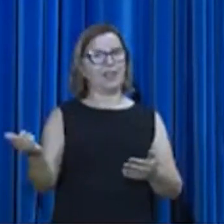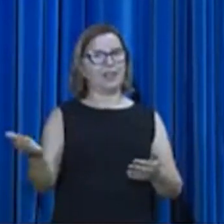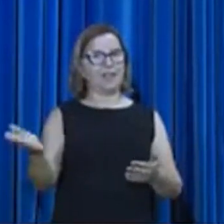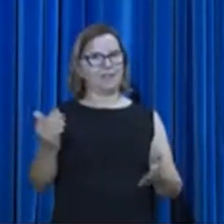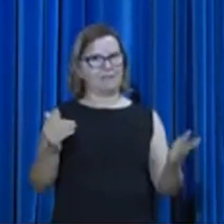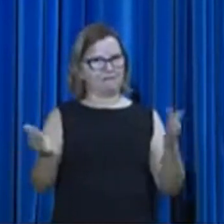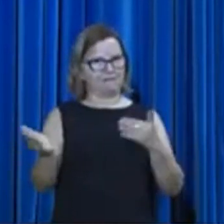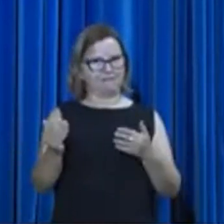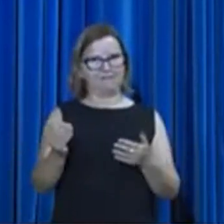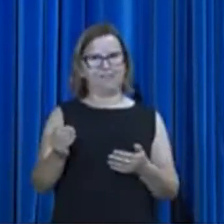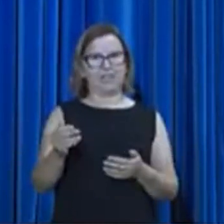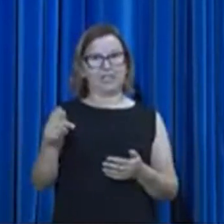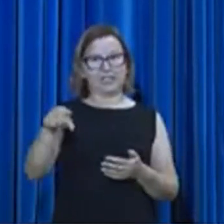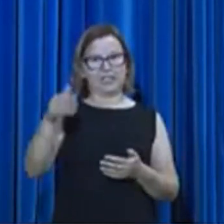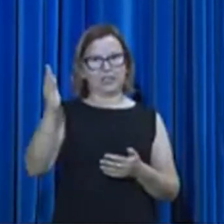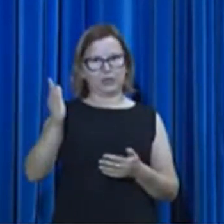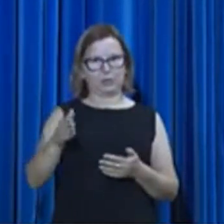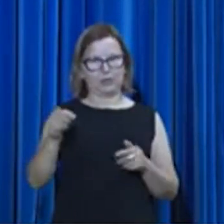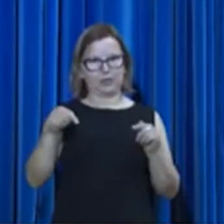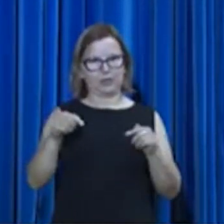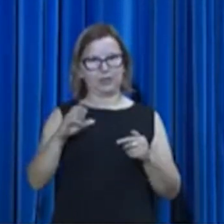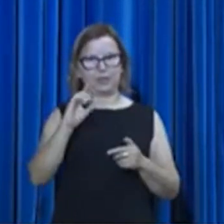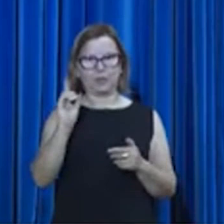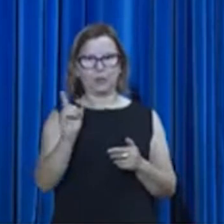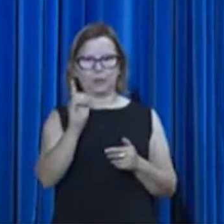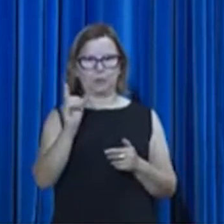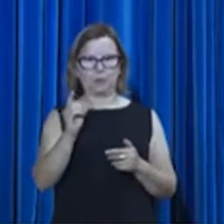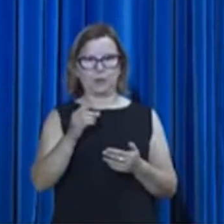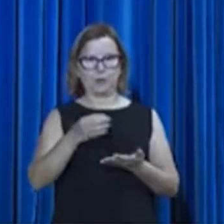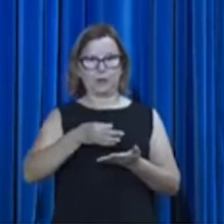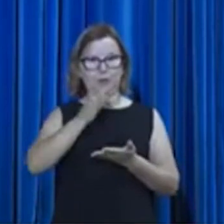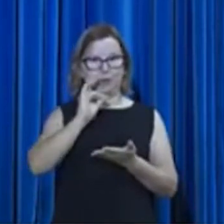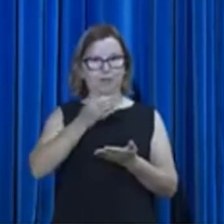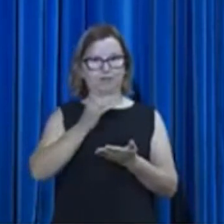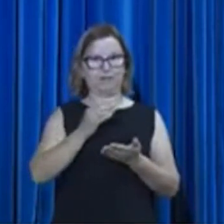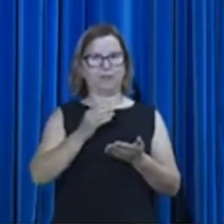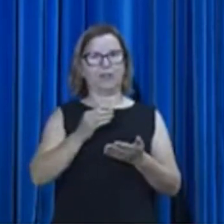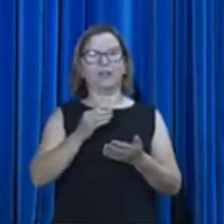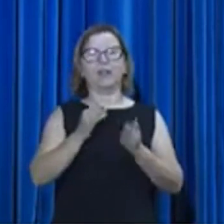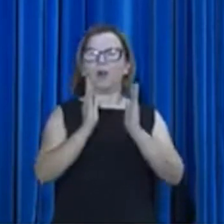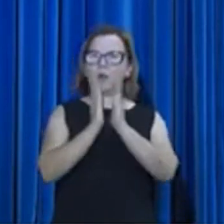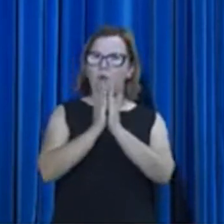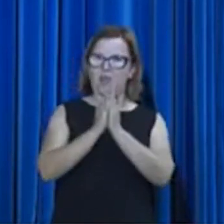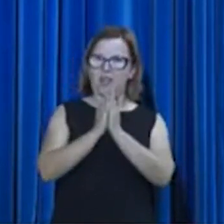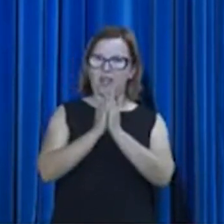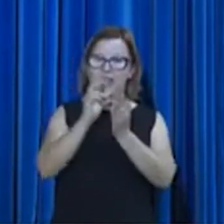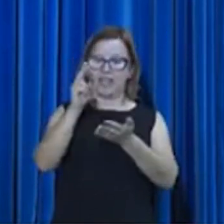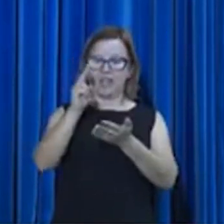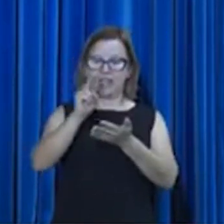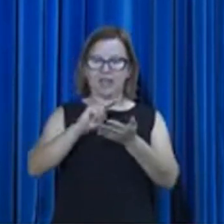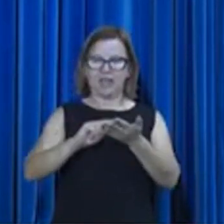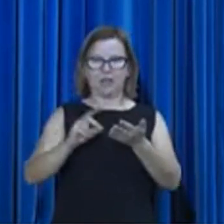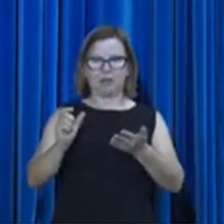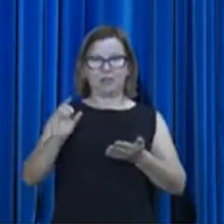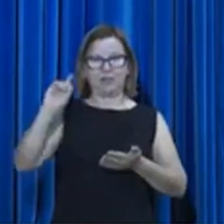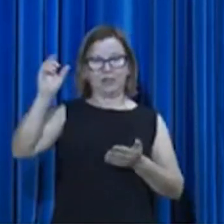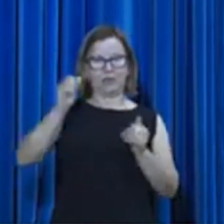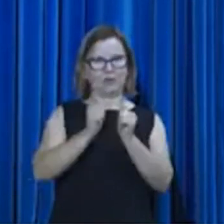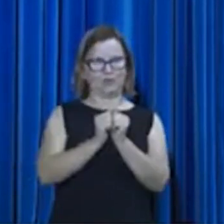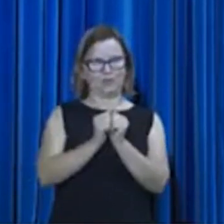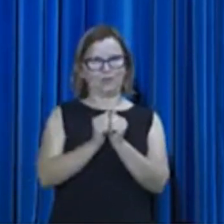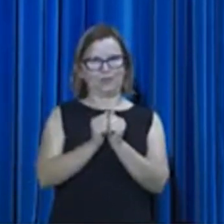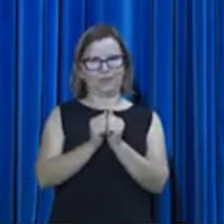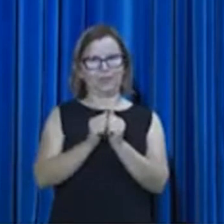juntos, nós oramos juntos e nós vamos ler a palavra juntos. Aí